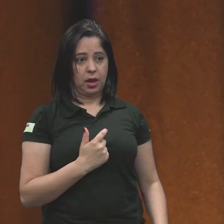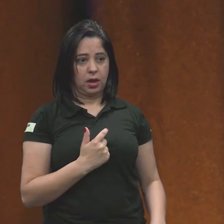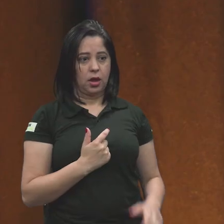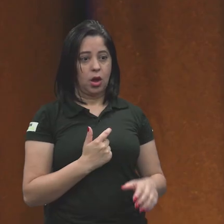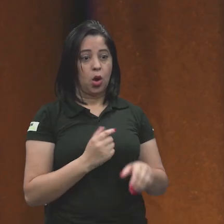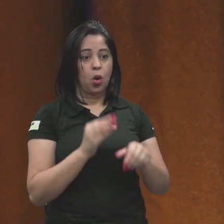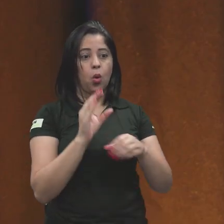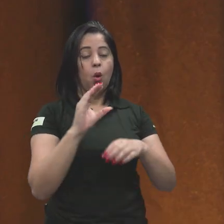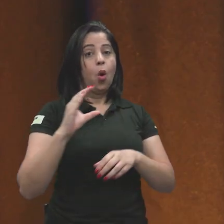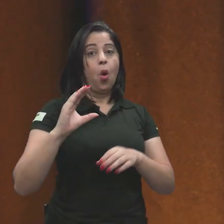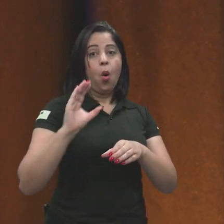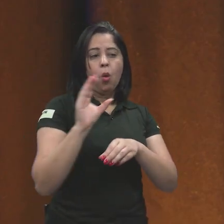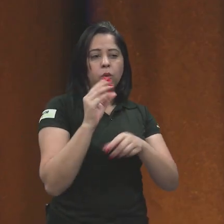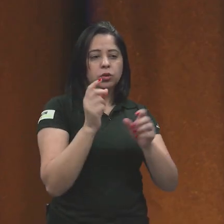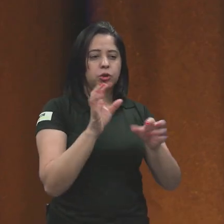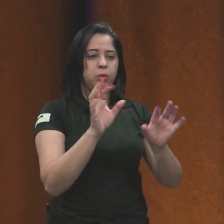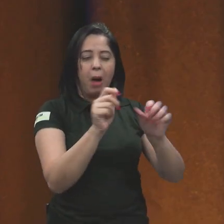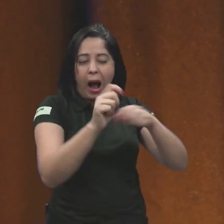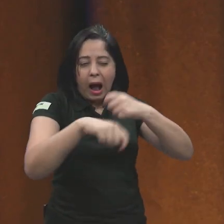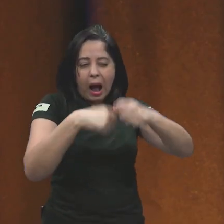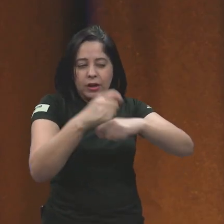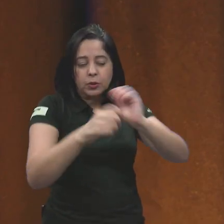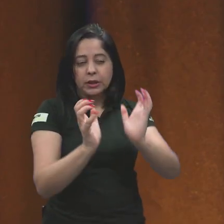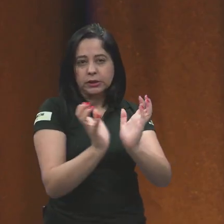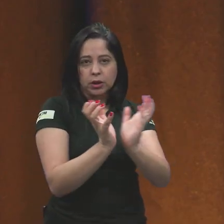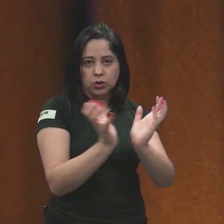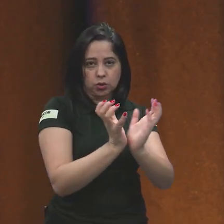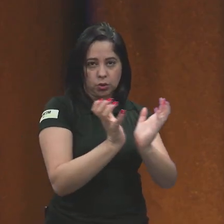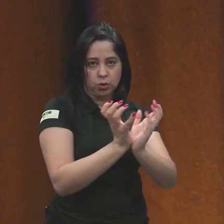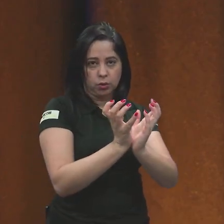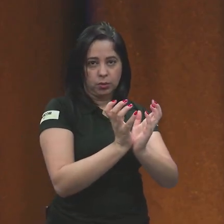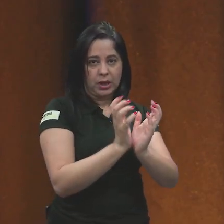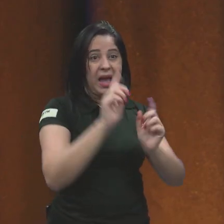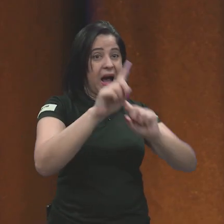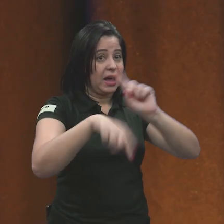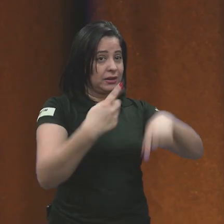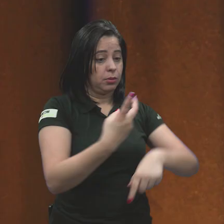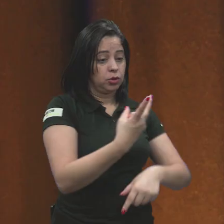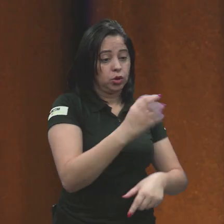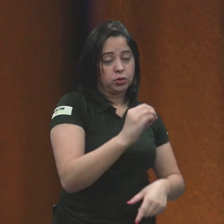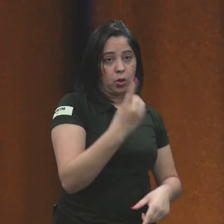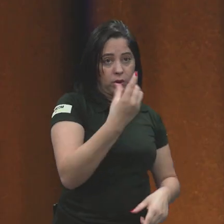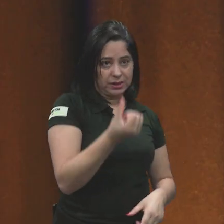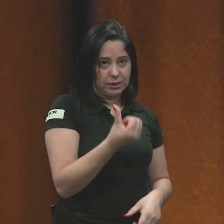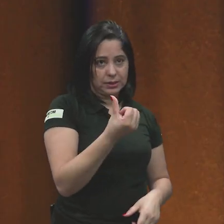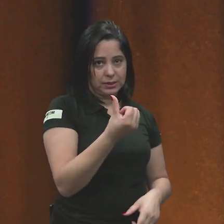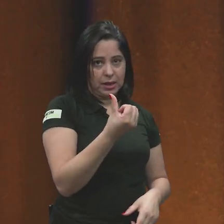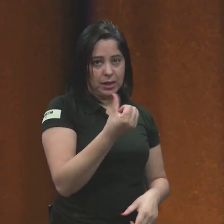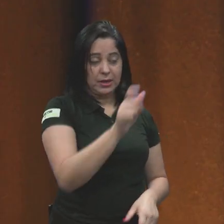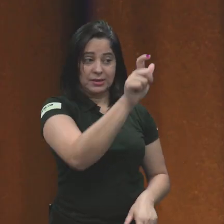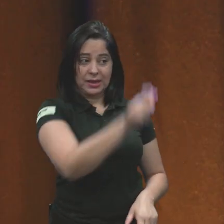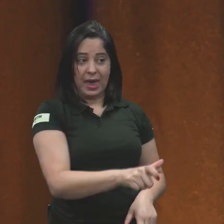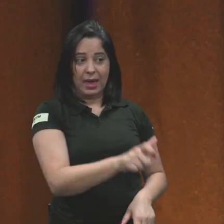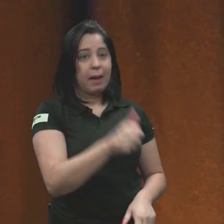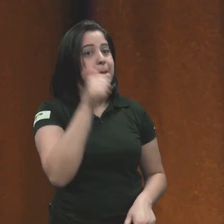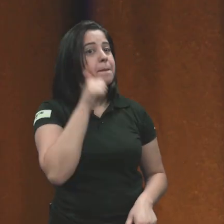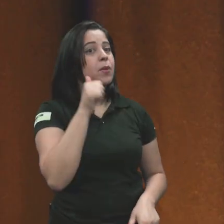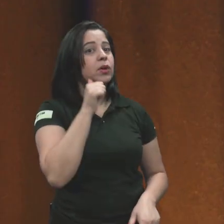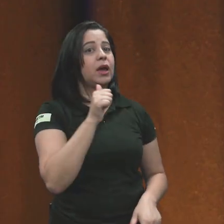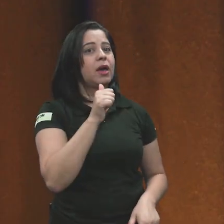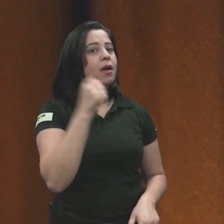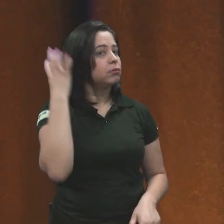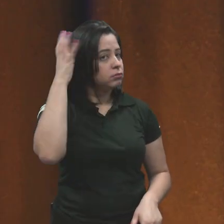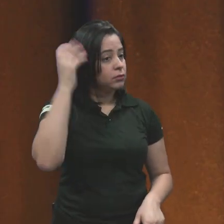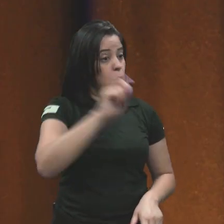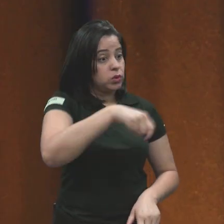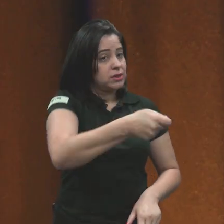coordenar esses grupos, e nasce também uma outra liderança feminina na época, em 2016, que é a Letícia Aguiar, que hoje é